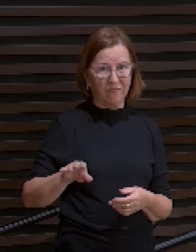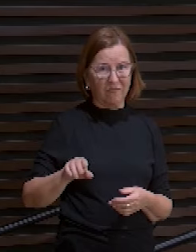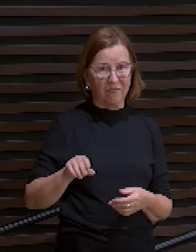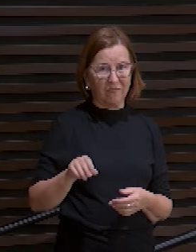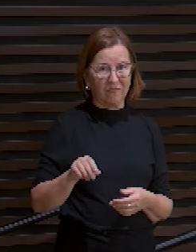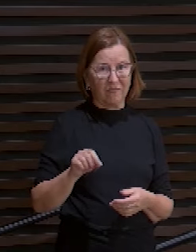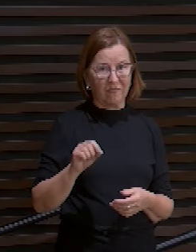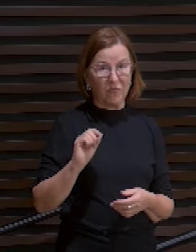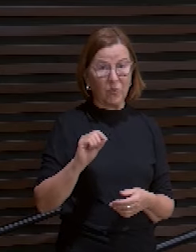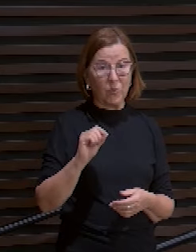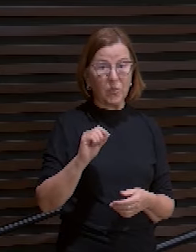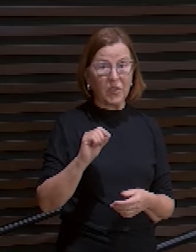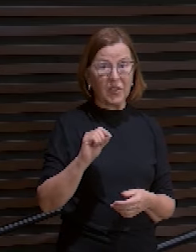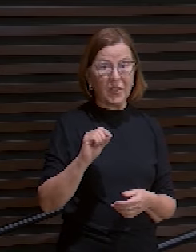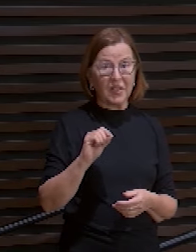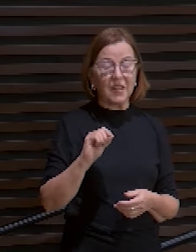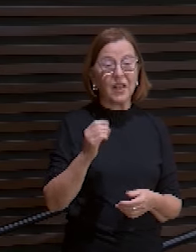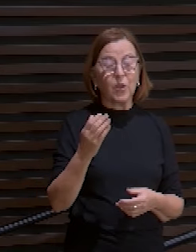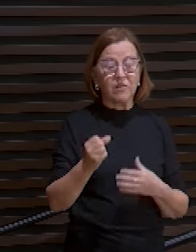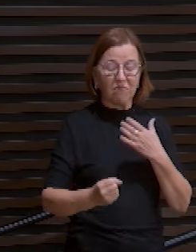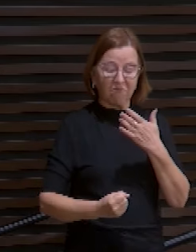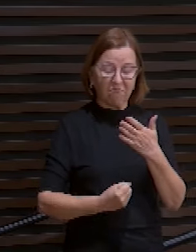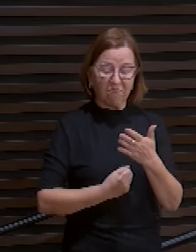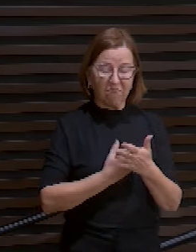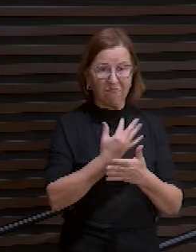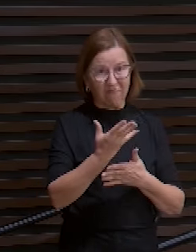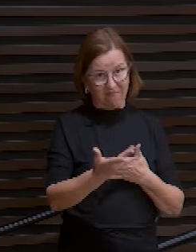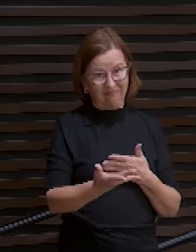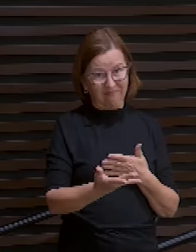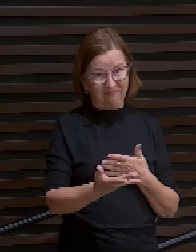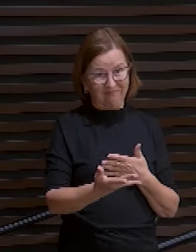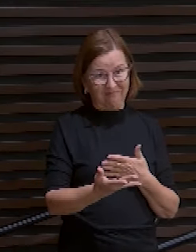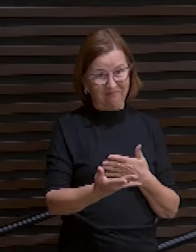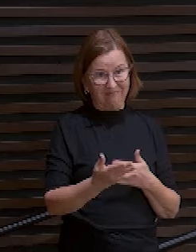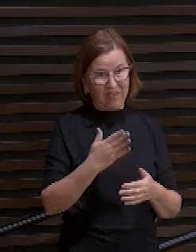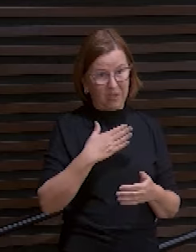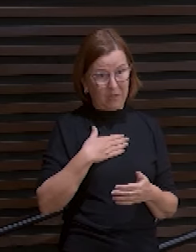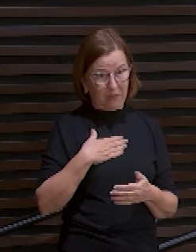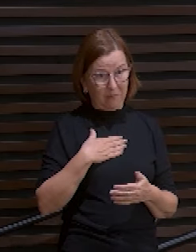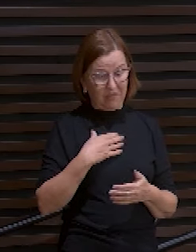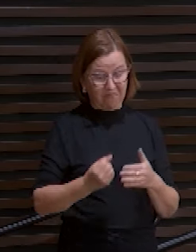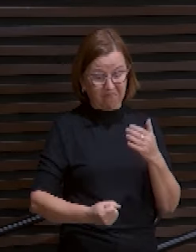de dentro de mim e o que tem saído de dentro de você